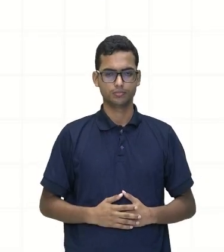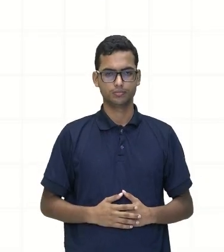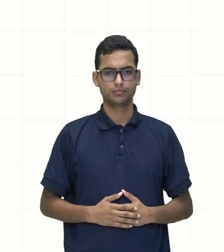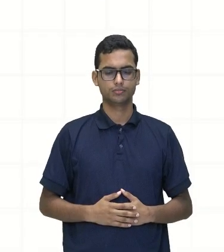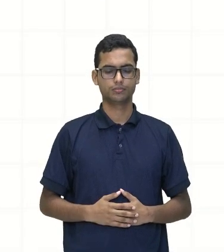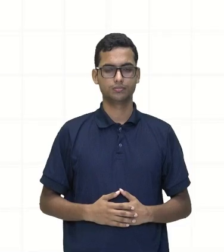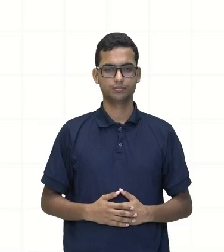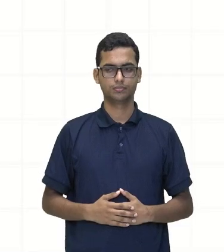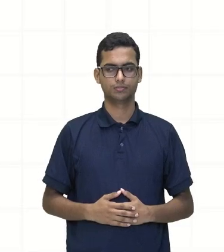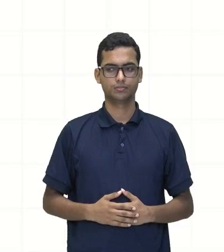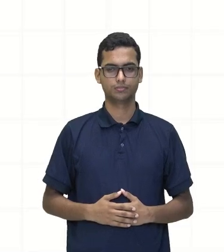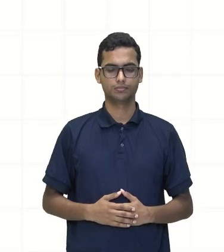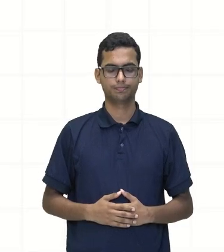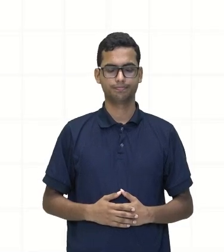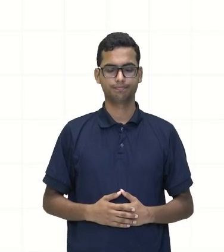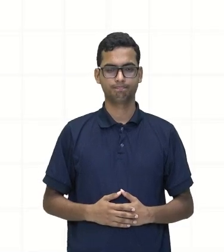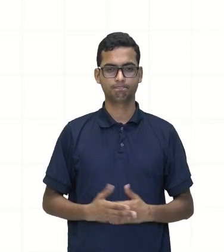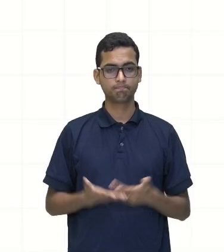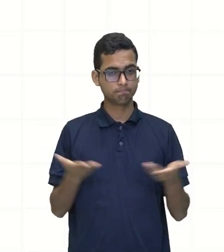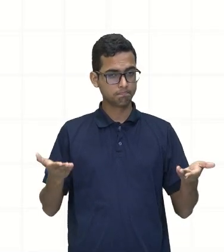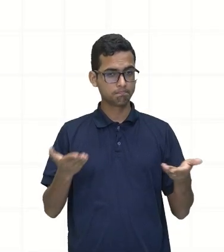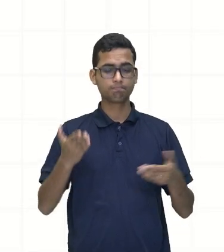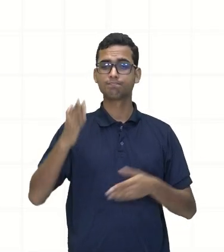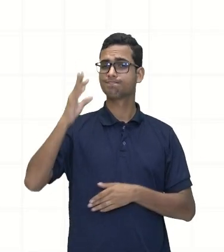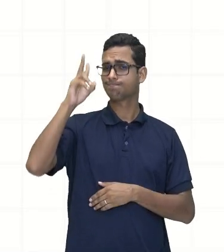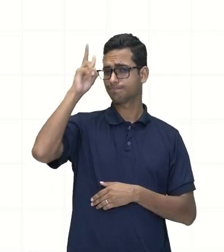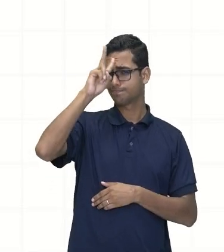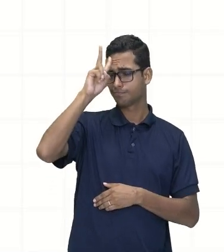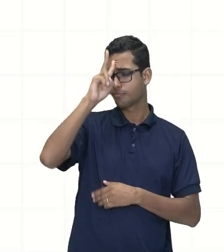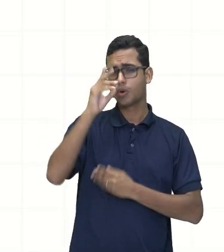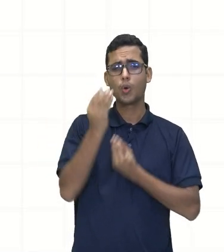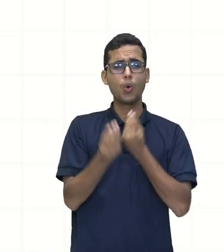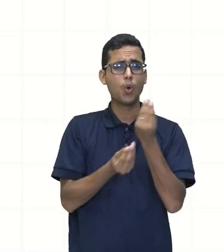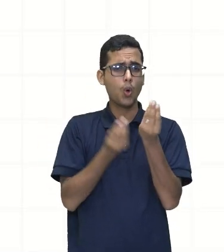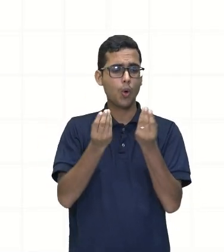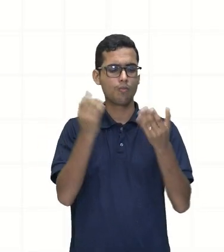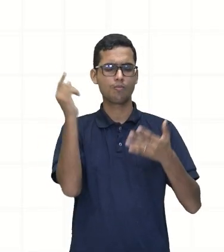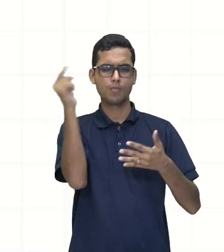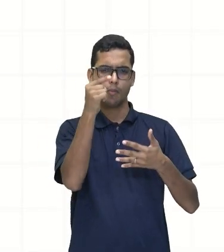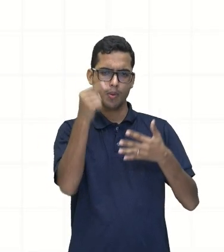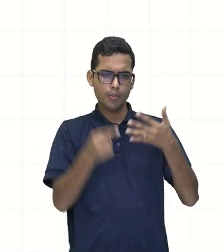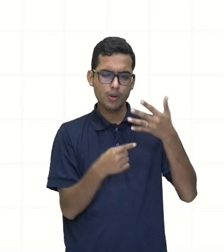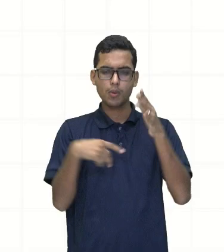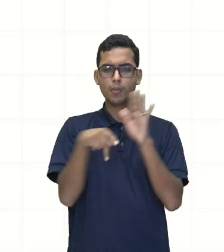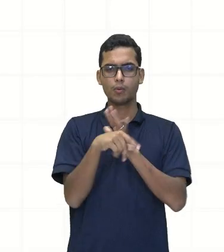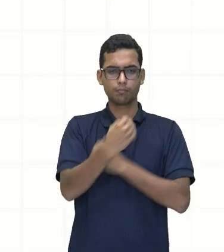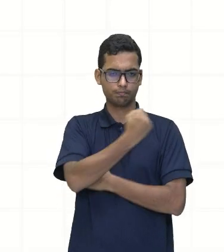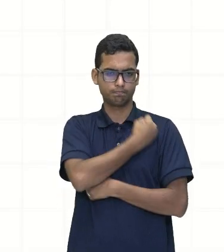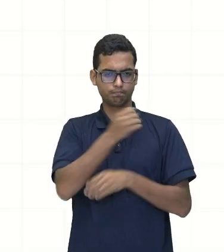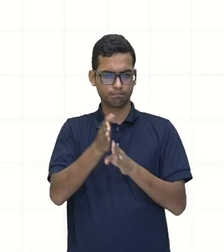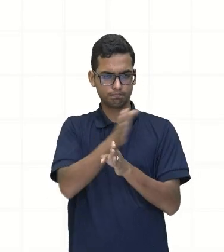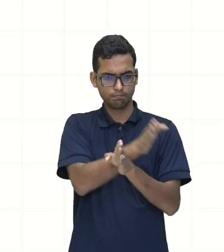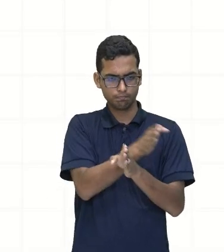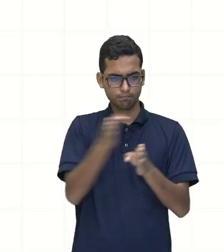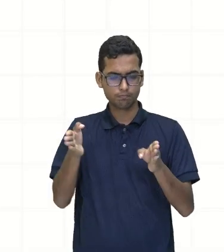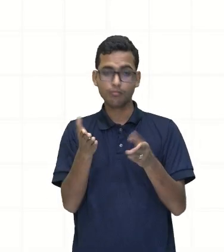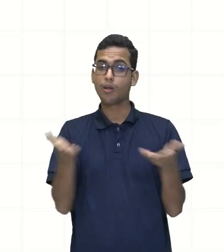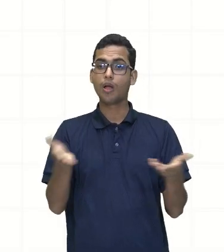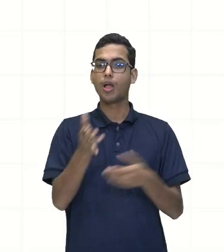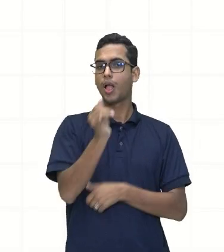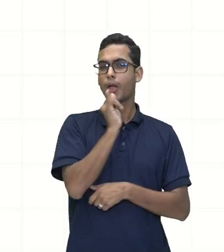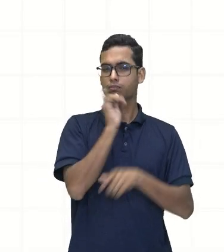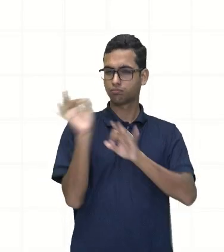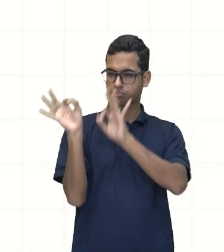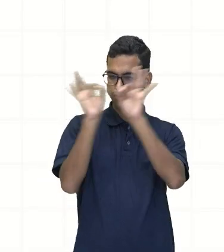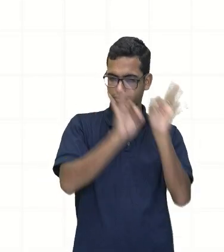disso, agora sim, relembramos, né, como é que funcionam aí os nossos números inteiros. Vamos agora começar a fazer